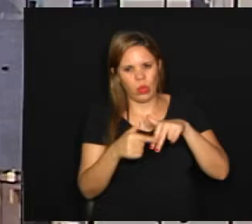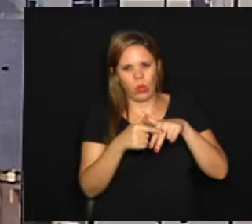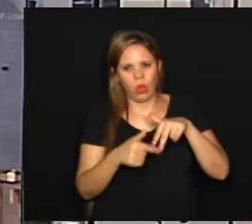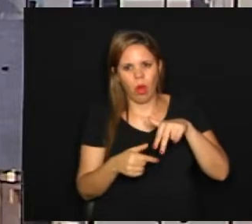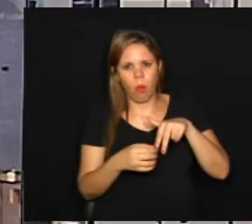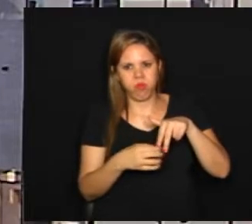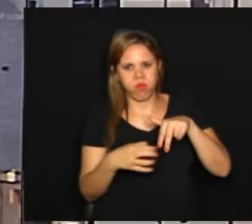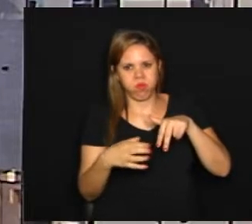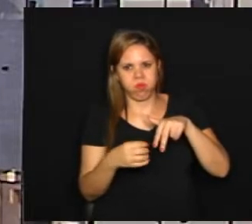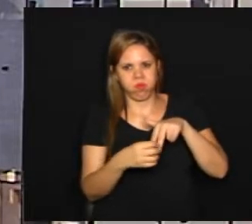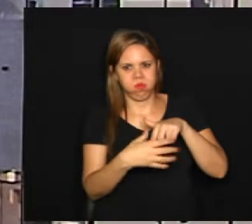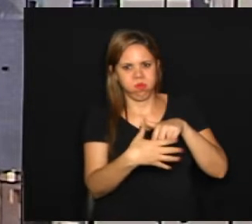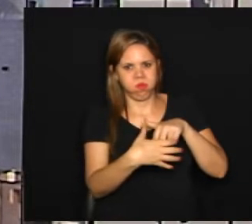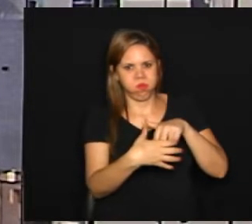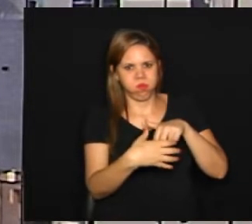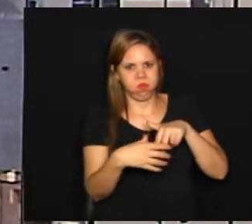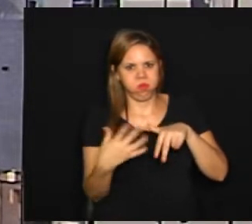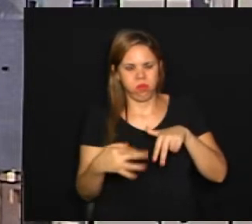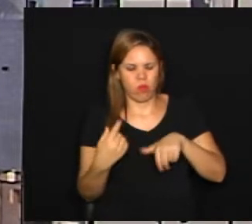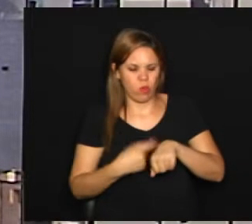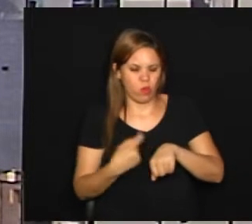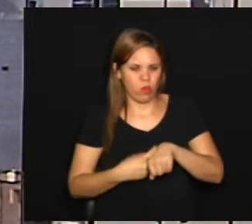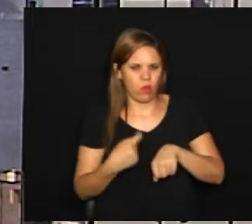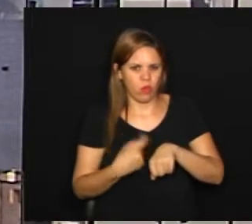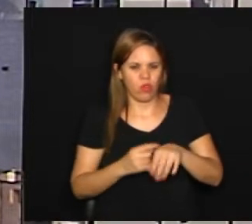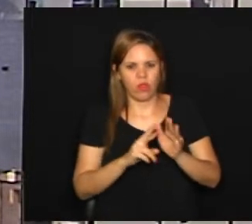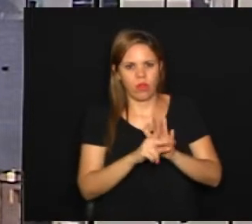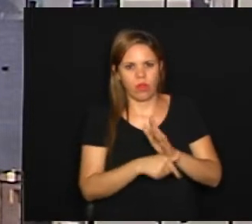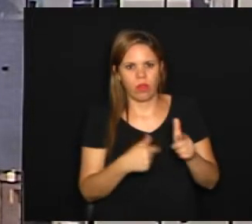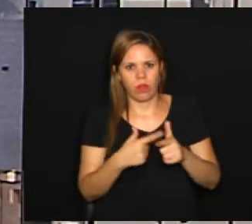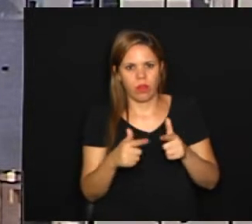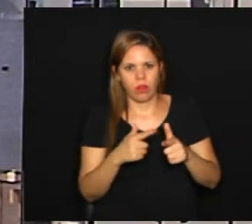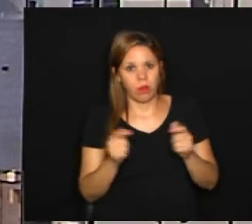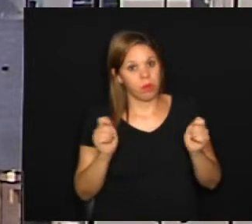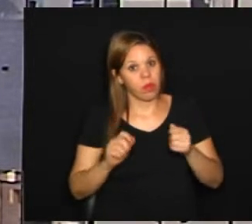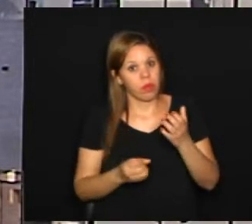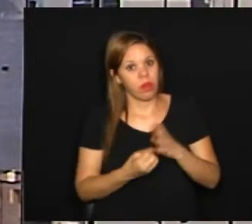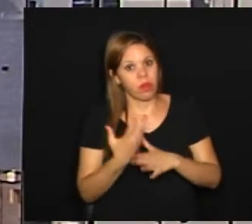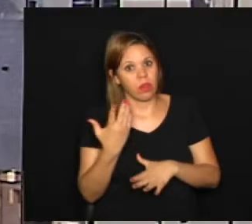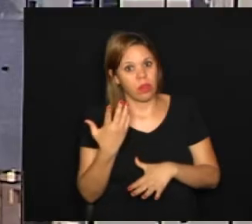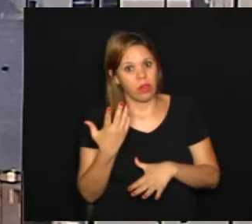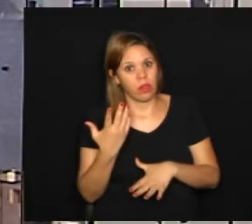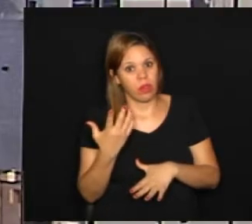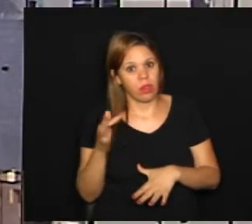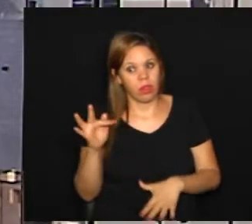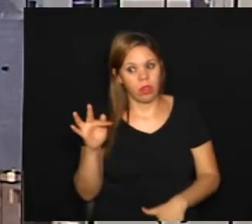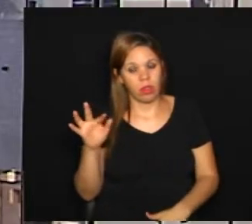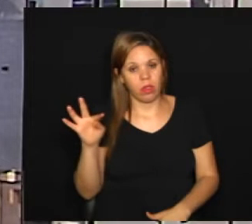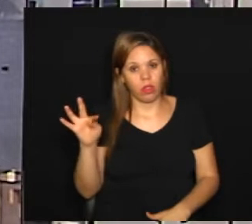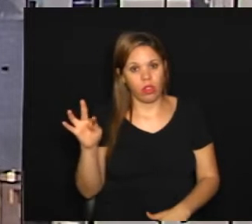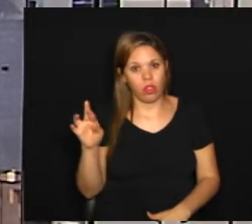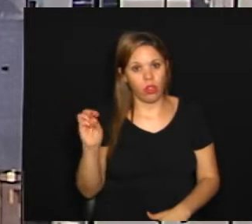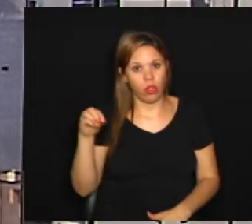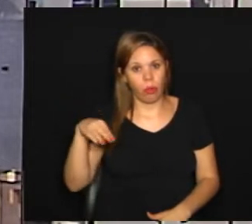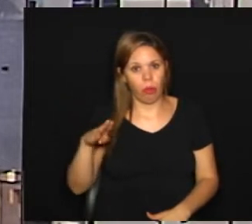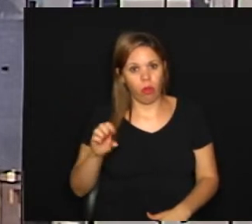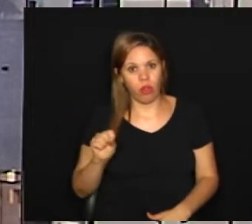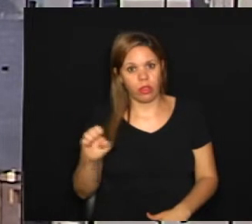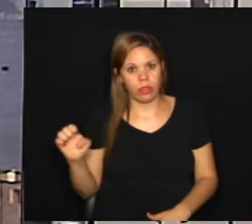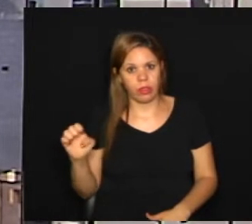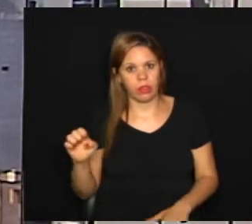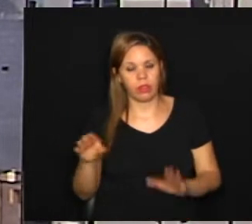Hora da gente voltar a falar sobre saúde com a repórter Rita Maria, porque se você aí de casa tem ou conhece